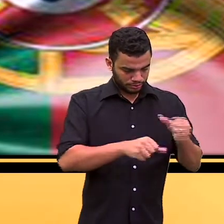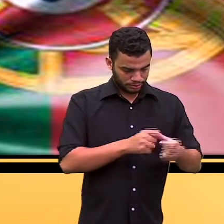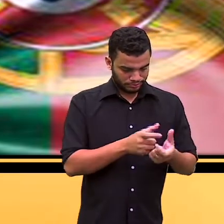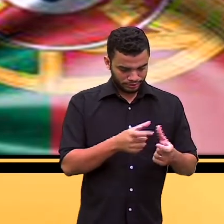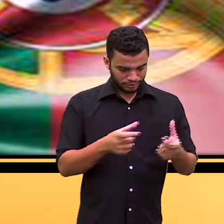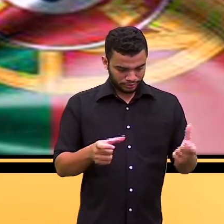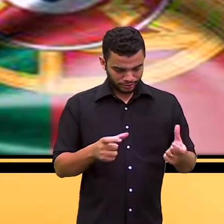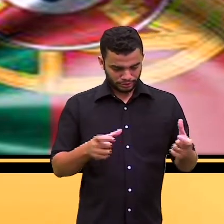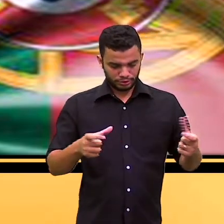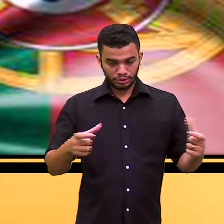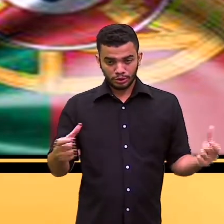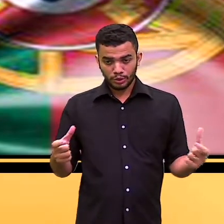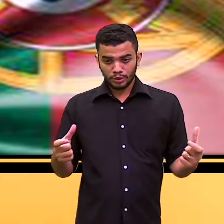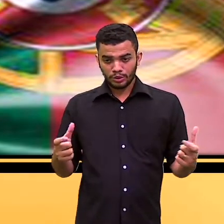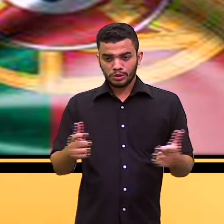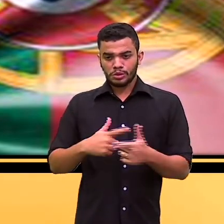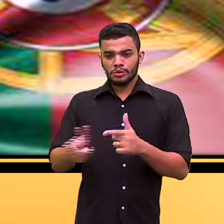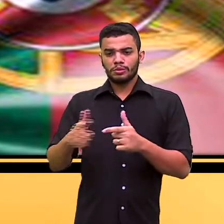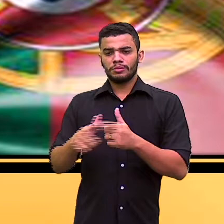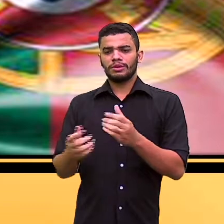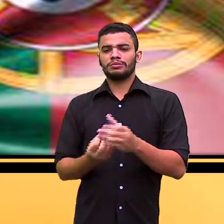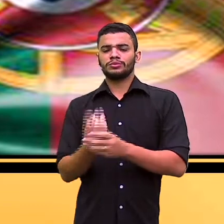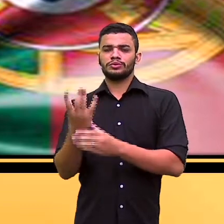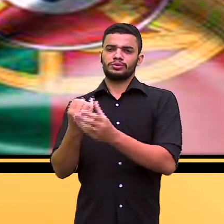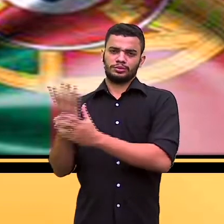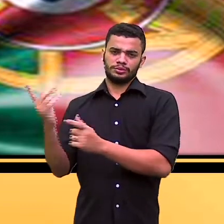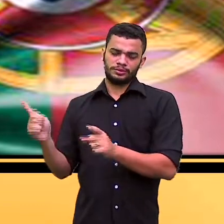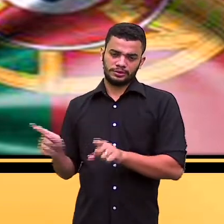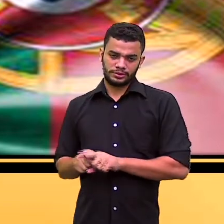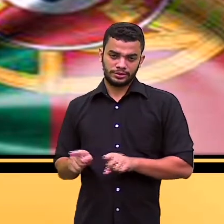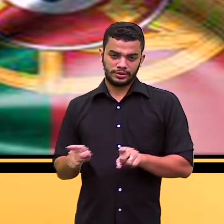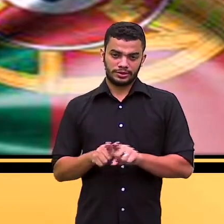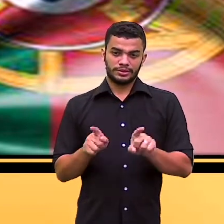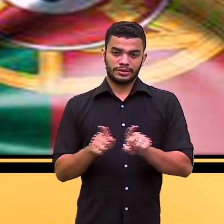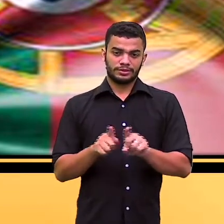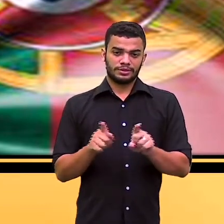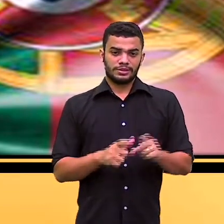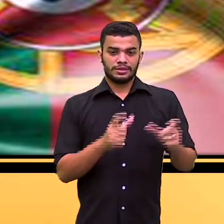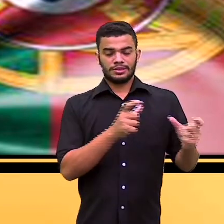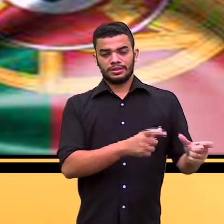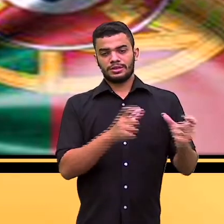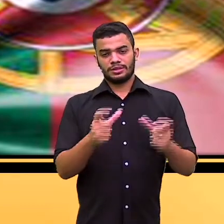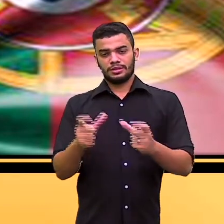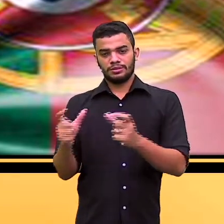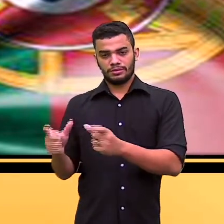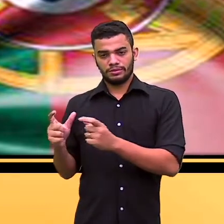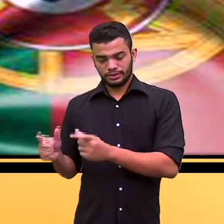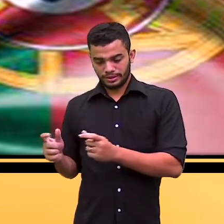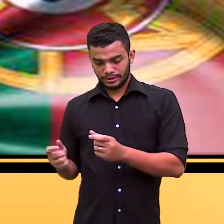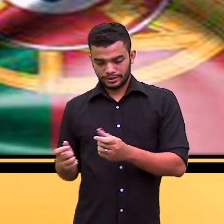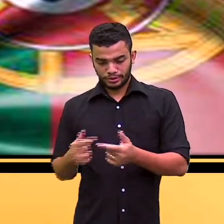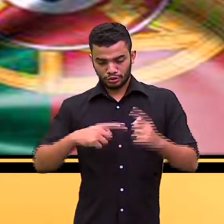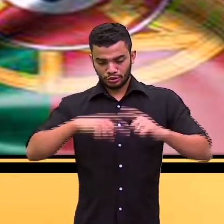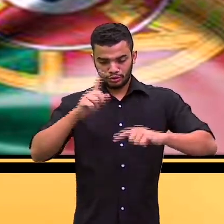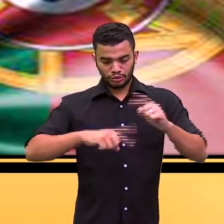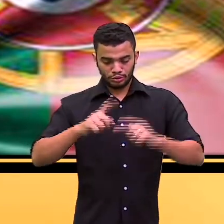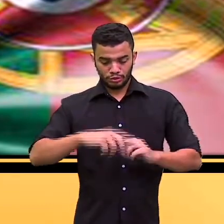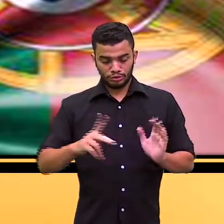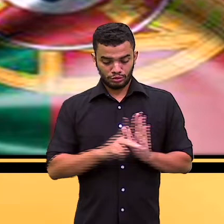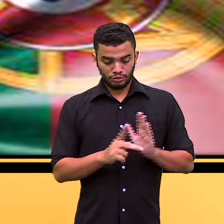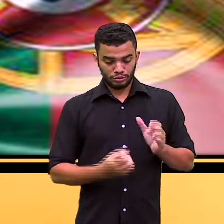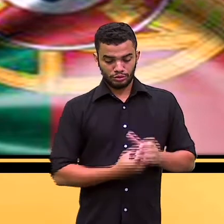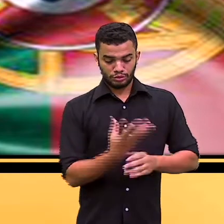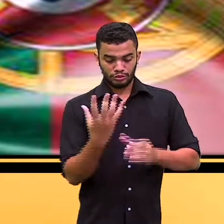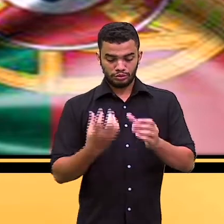as soluções, que foi cada região fazer e produzir seu próprio produto, as